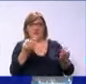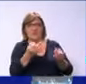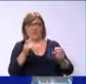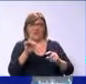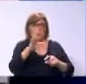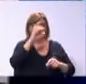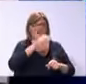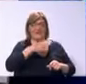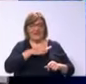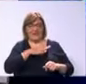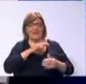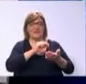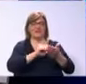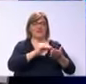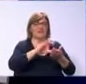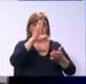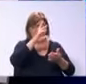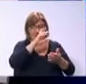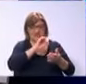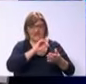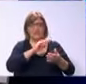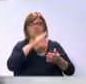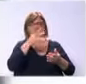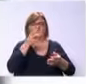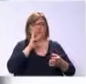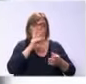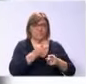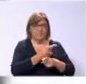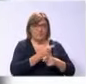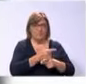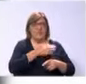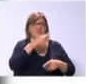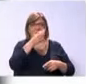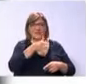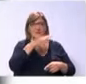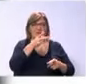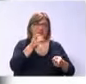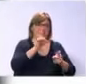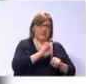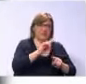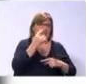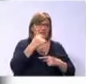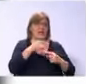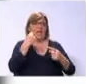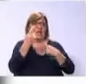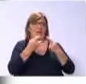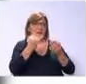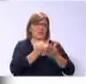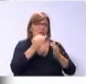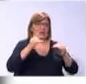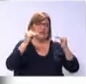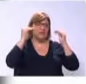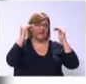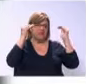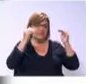se o governo quer seu secretário de estado o senhor trata se efetivamente dizem aquilo que disseram não disseram se alguma instituição acima